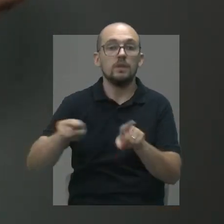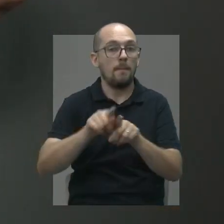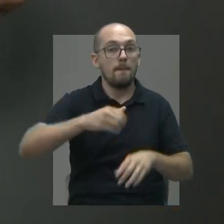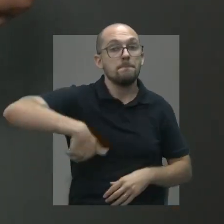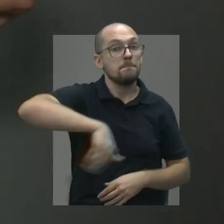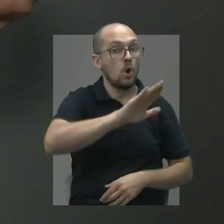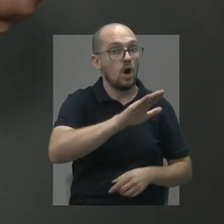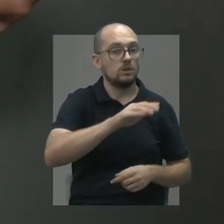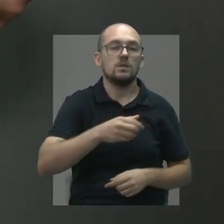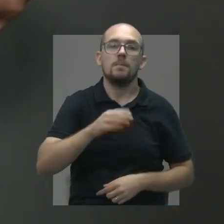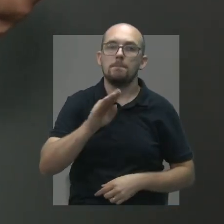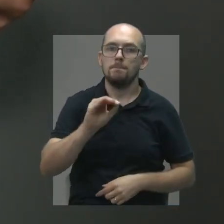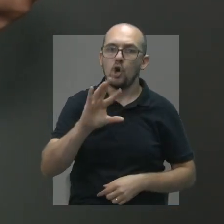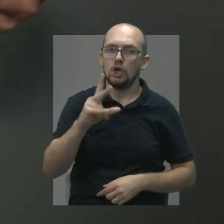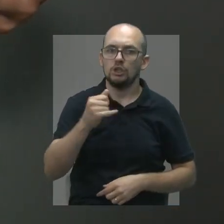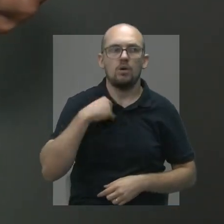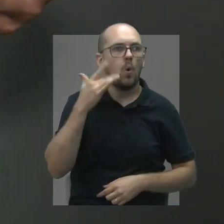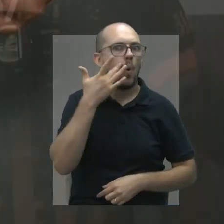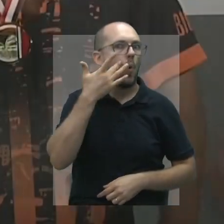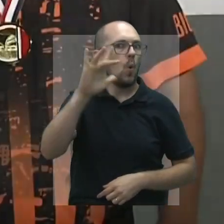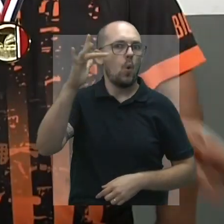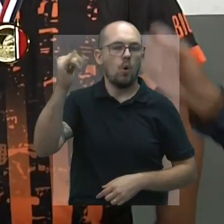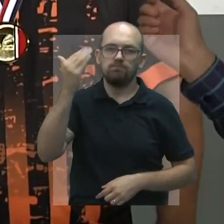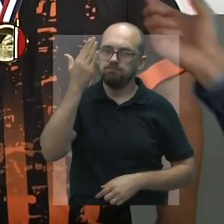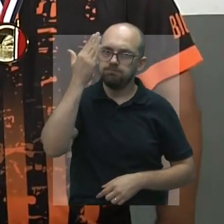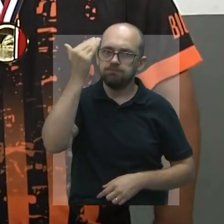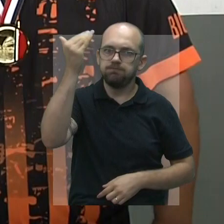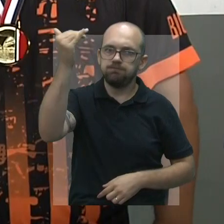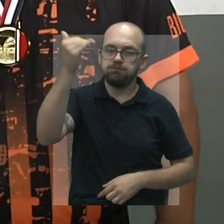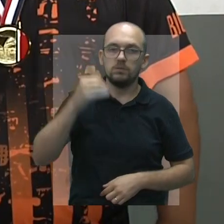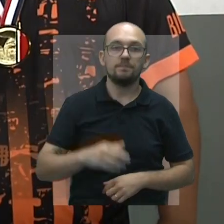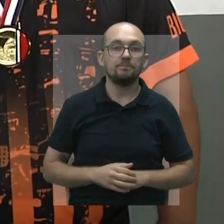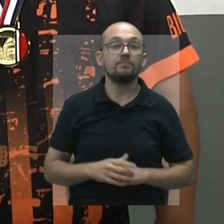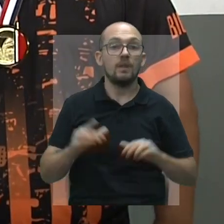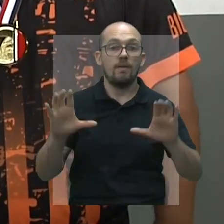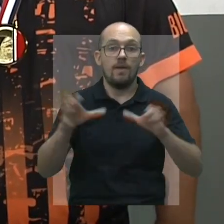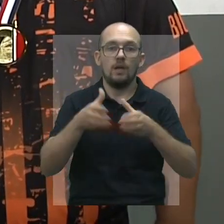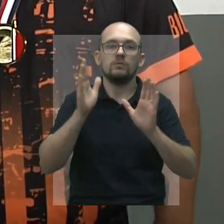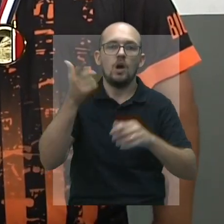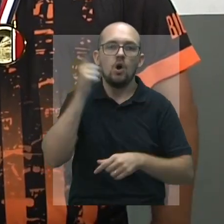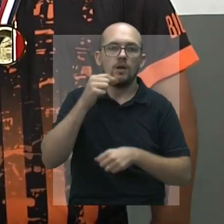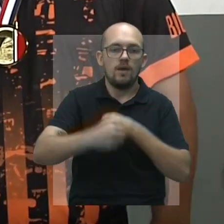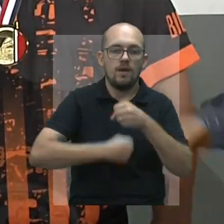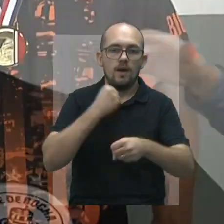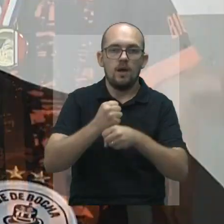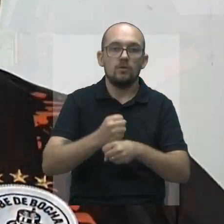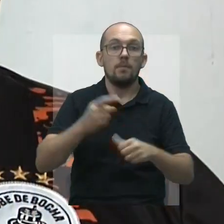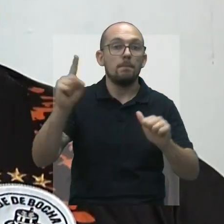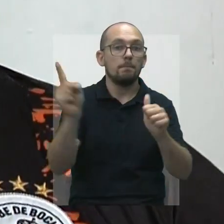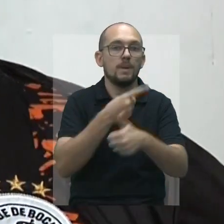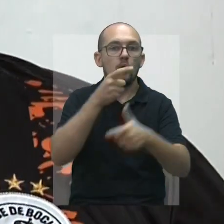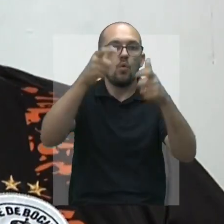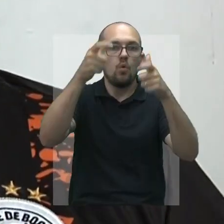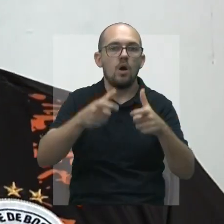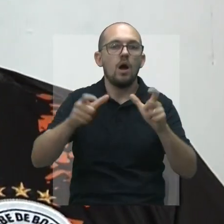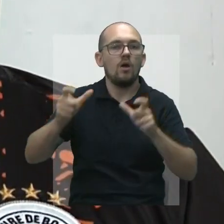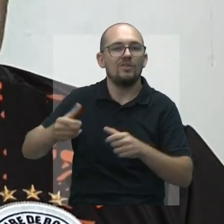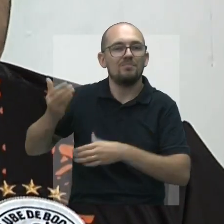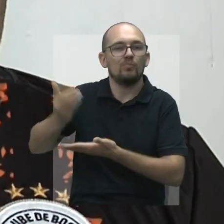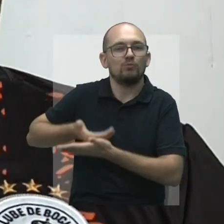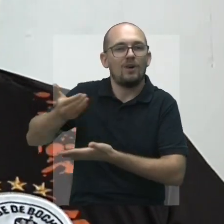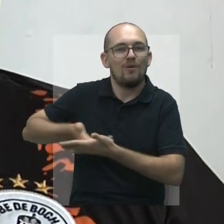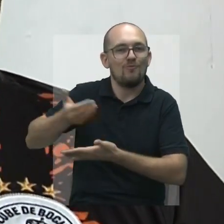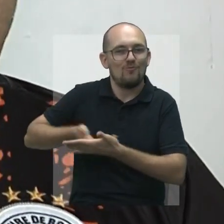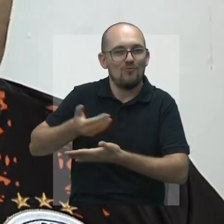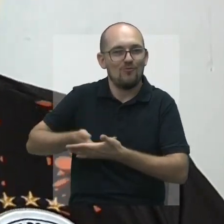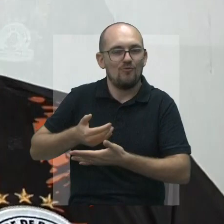modalidade de ouro da delegação jauense. A equipe já havia conquistado neste ano a primeira colocação nos Jogos Regionais de Botucatu. E nos